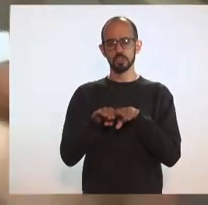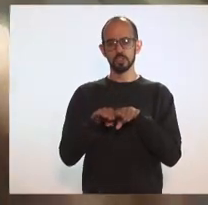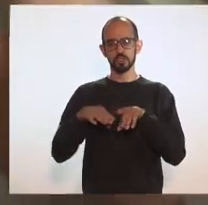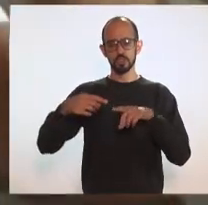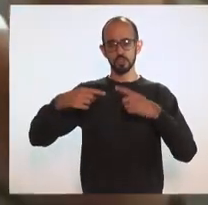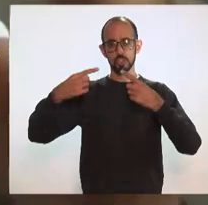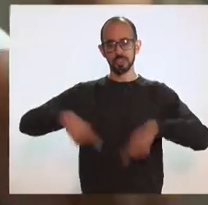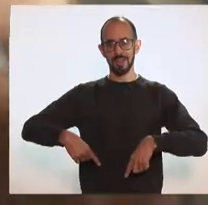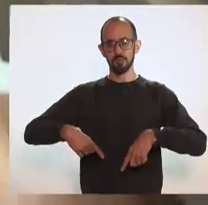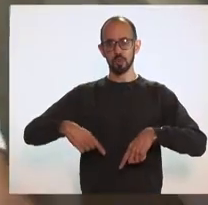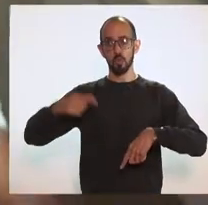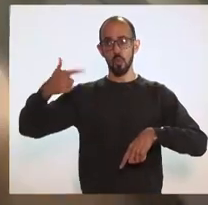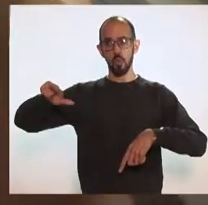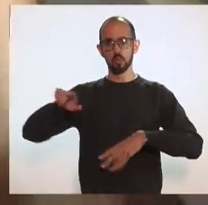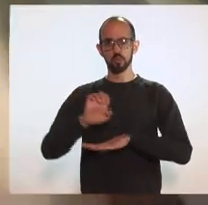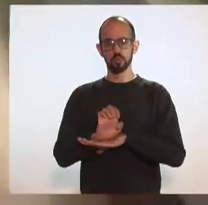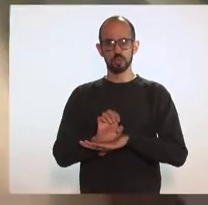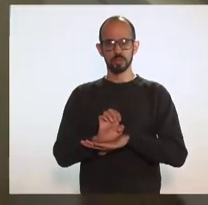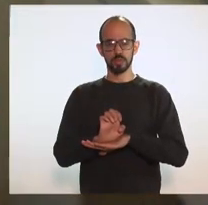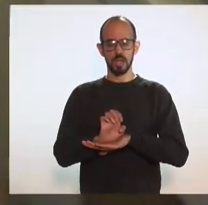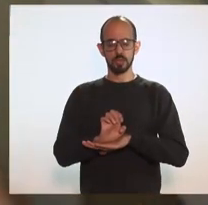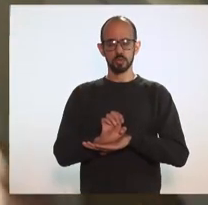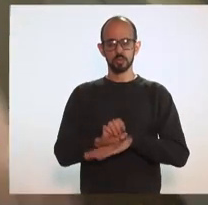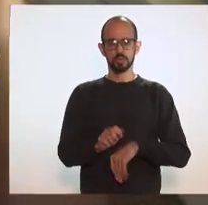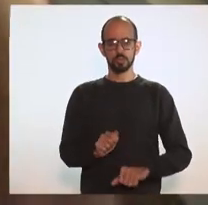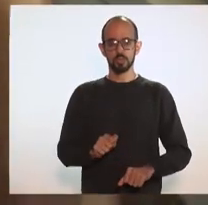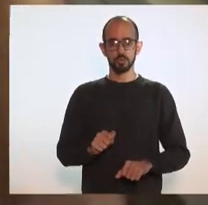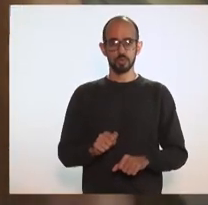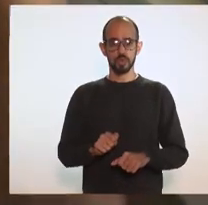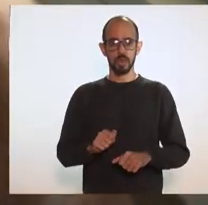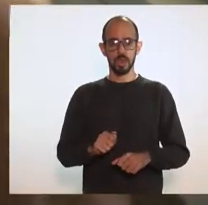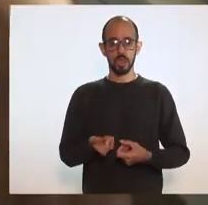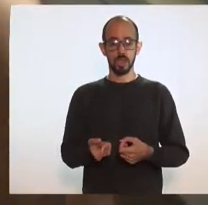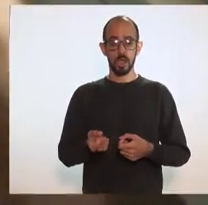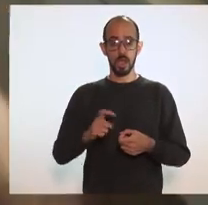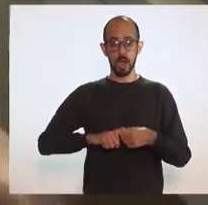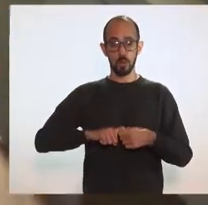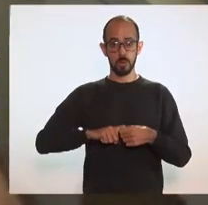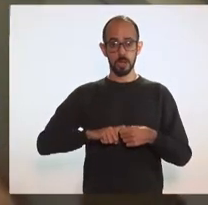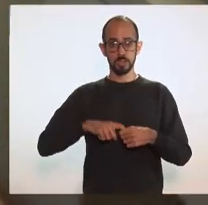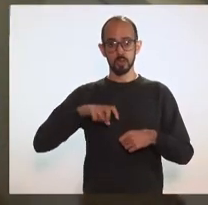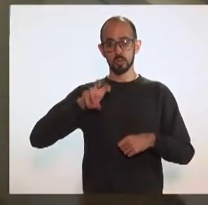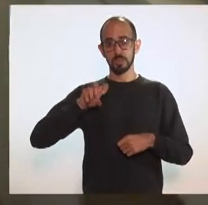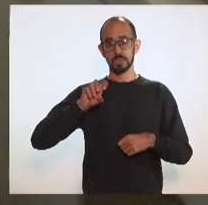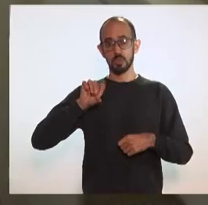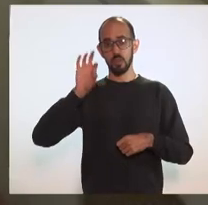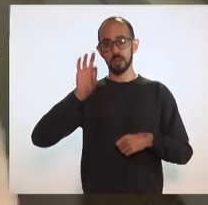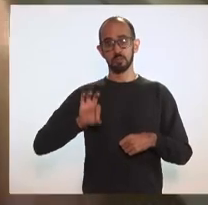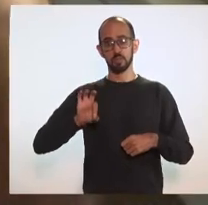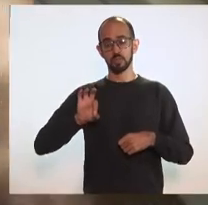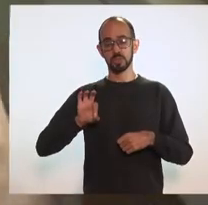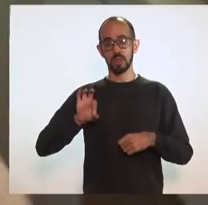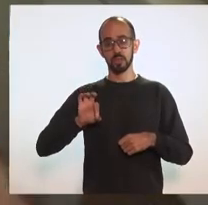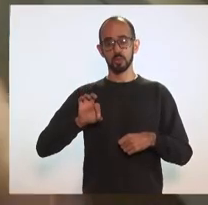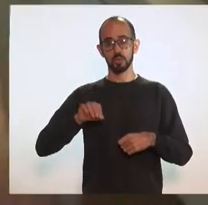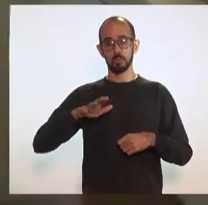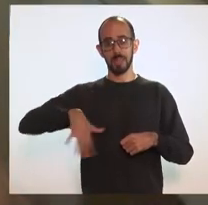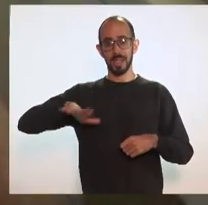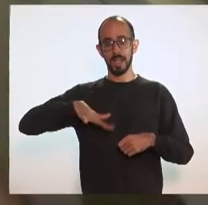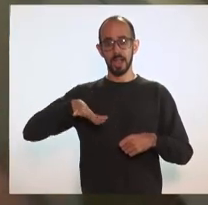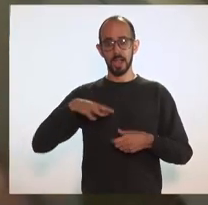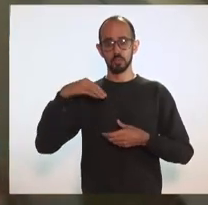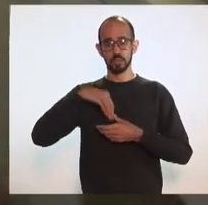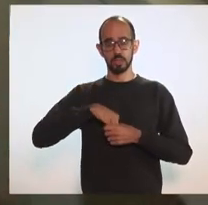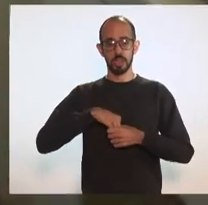outros estados e dizer bate Oi recuperação de cinquenta por cento do mercado interno nós